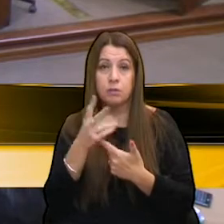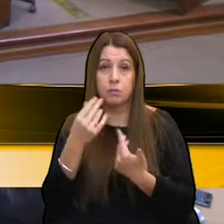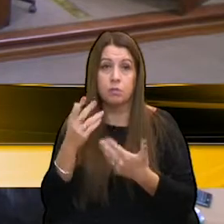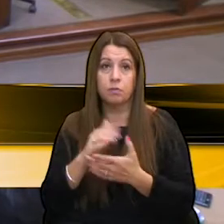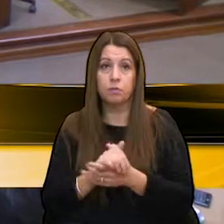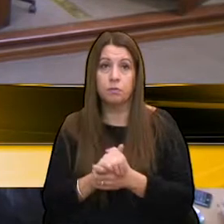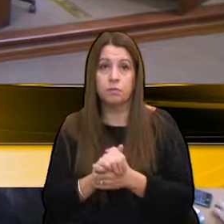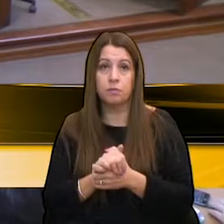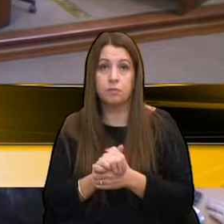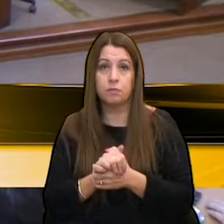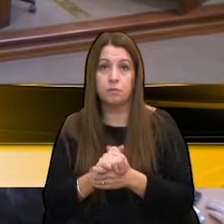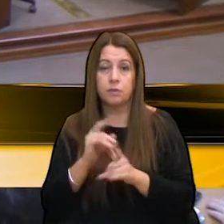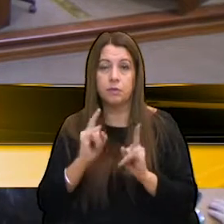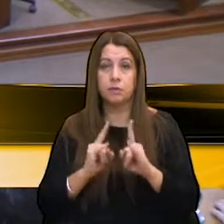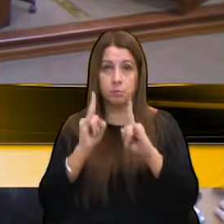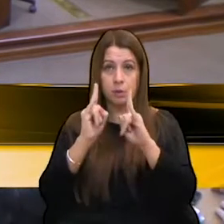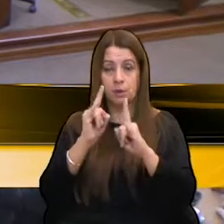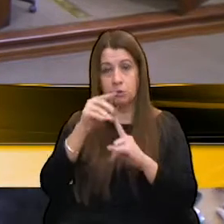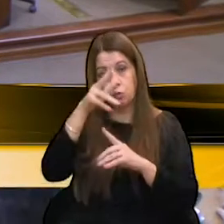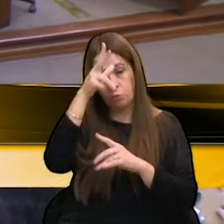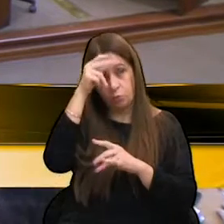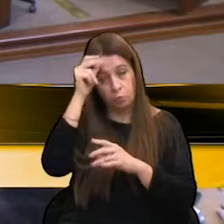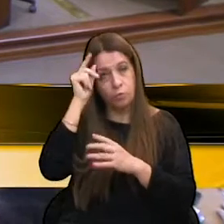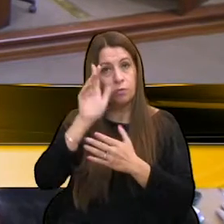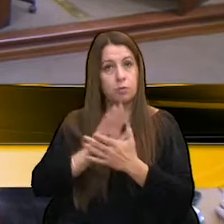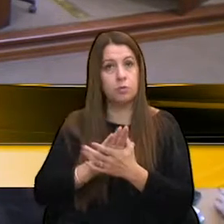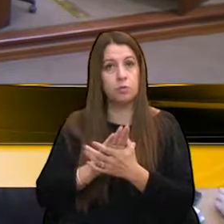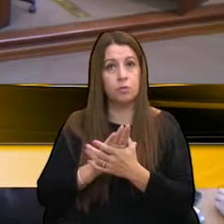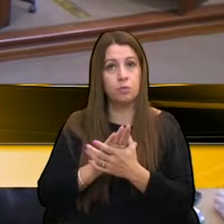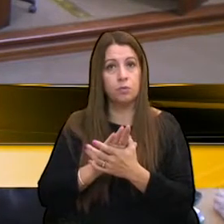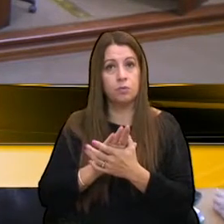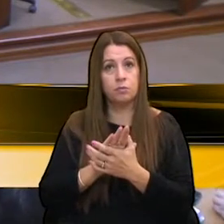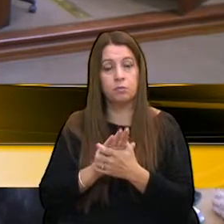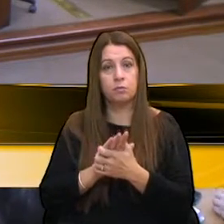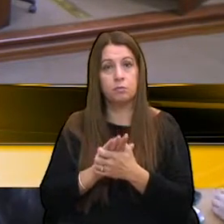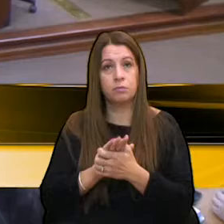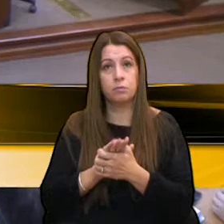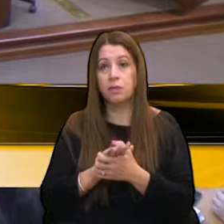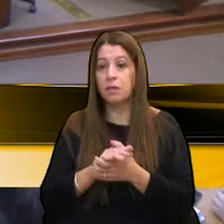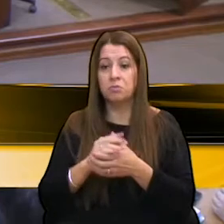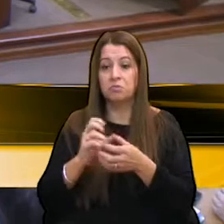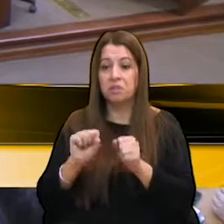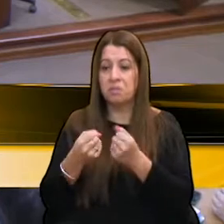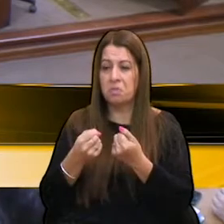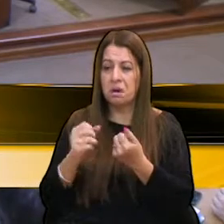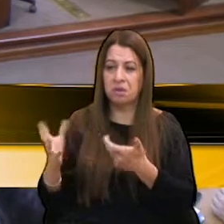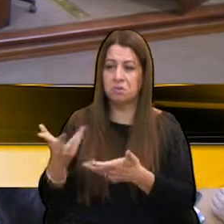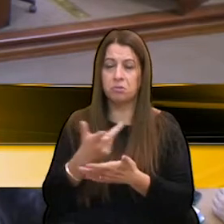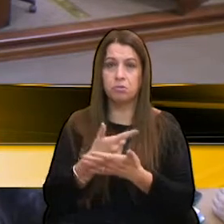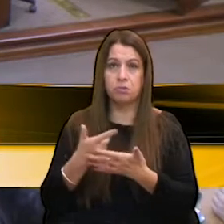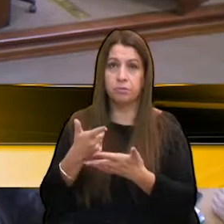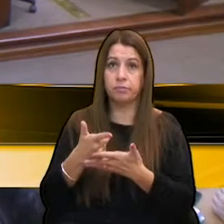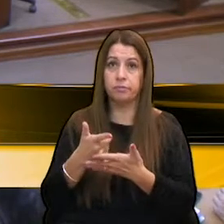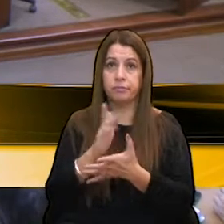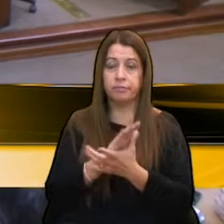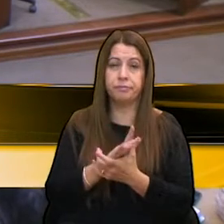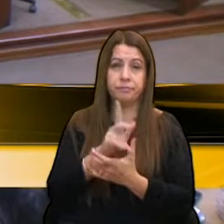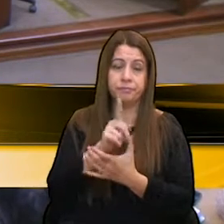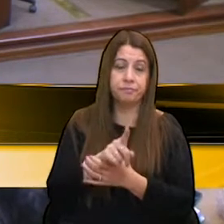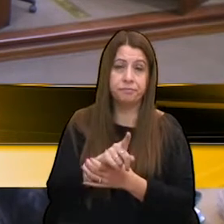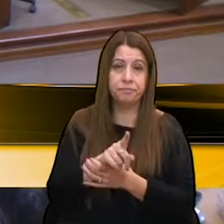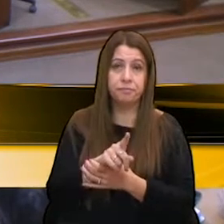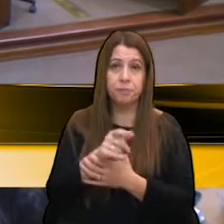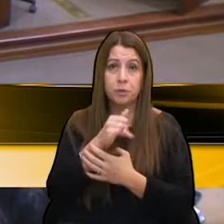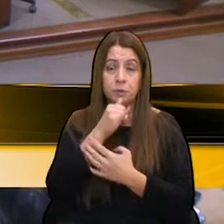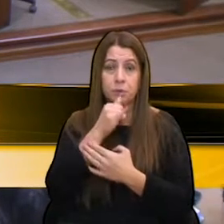muitos prédios públicos que estão em destruição. Como exemplo,